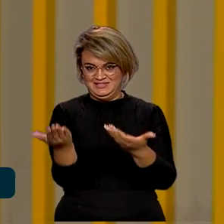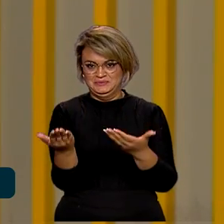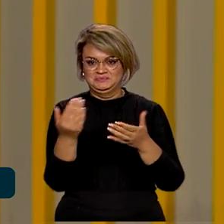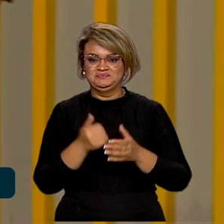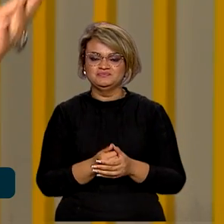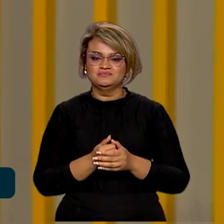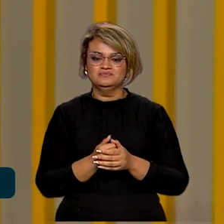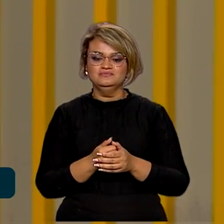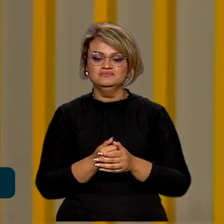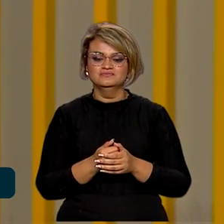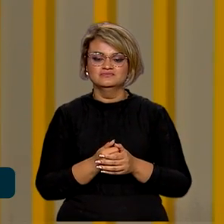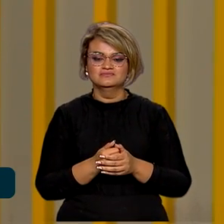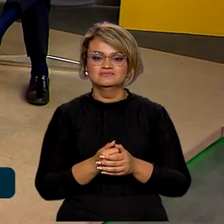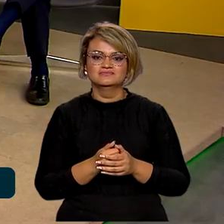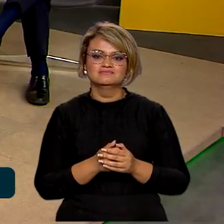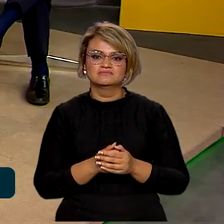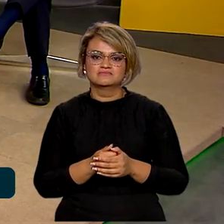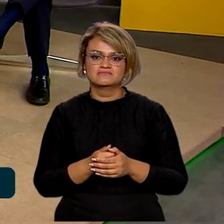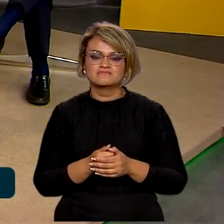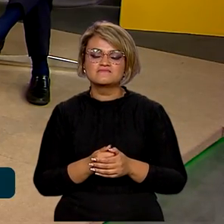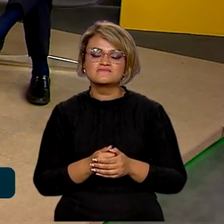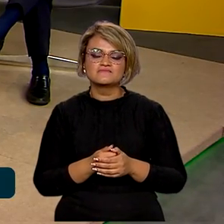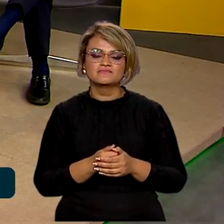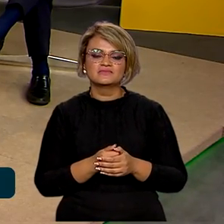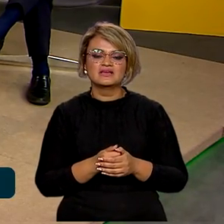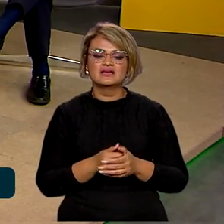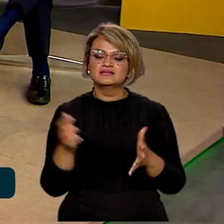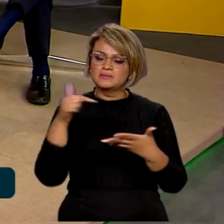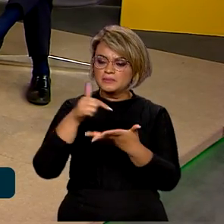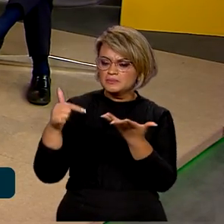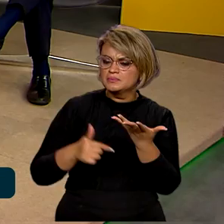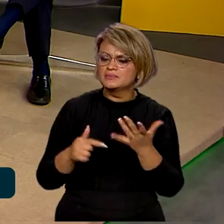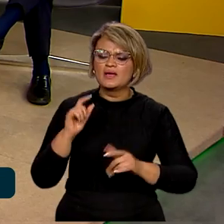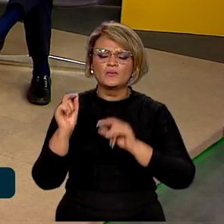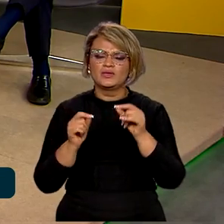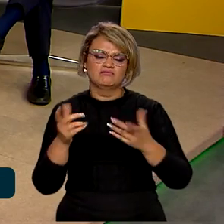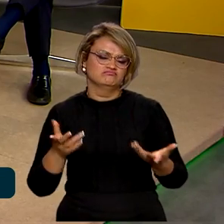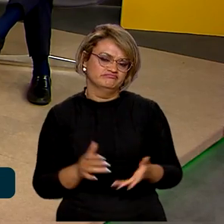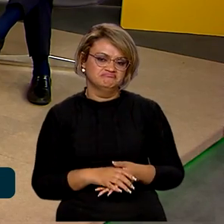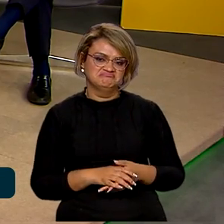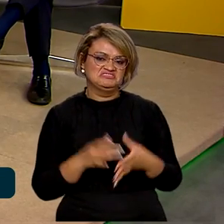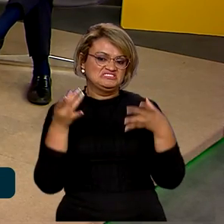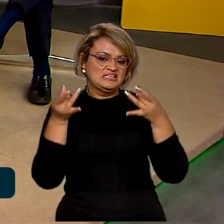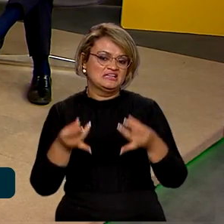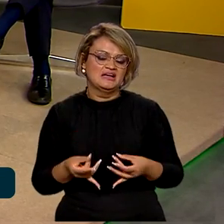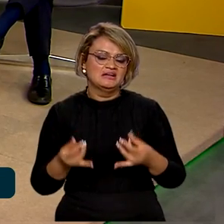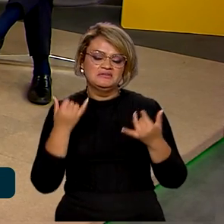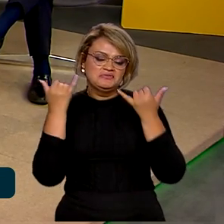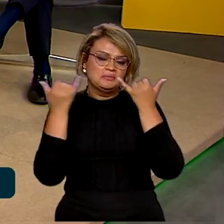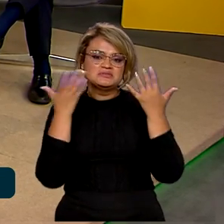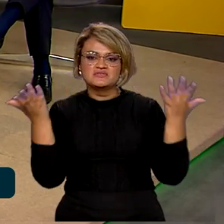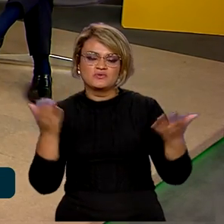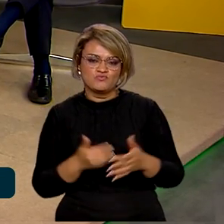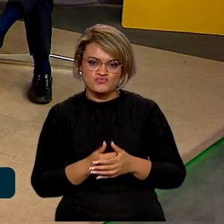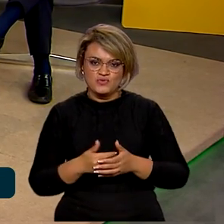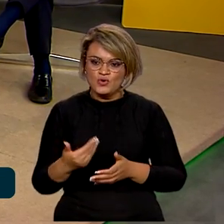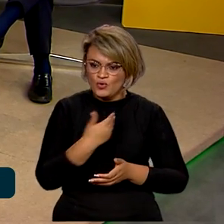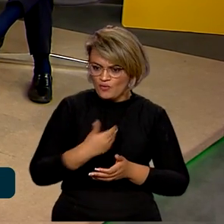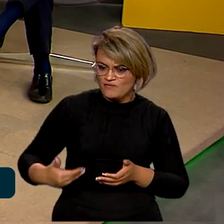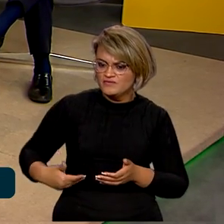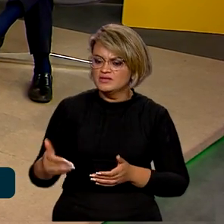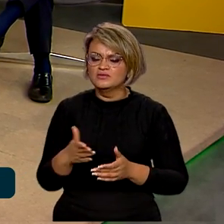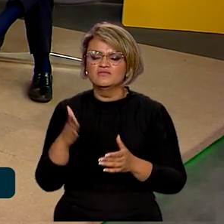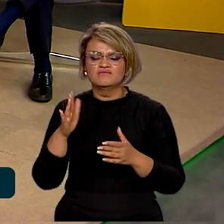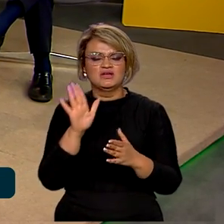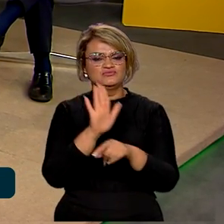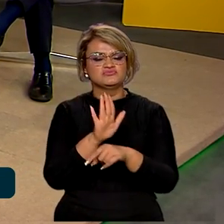presidente Lula às Margaridas. E que eixos são esses, secretários? O que a senhora pode detalhar aí para a gente? Como que o governo está trabalhando para